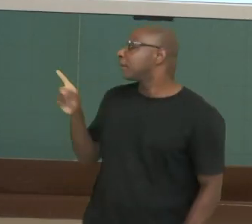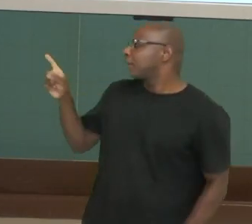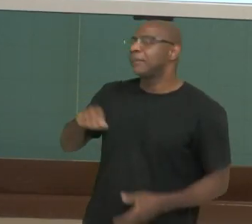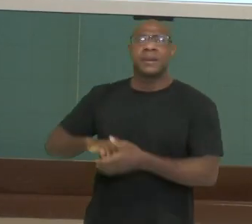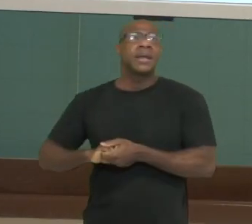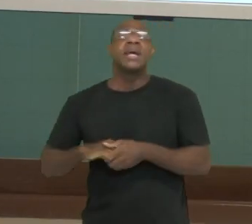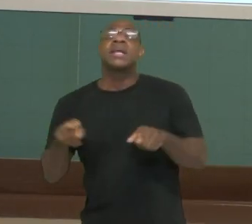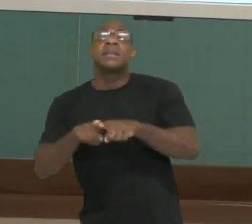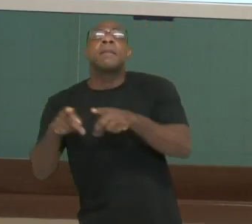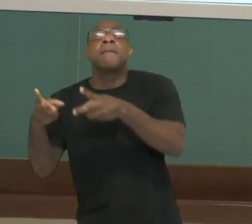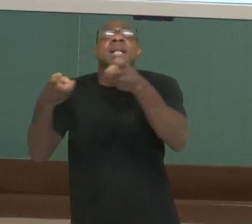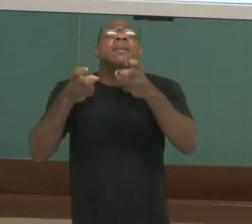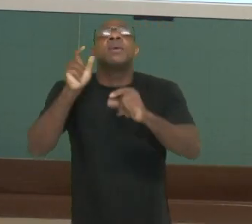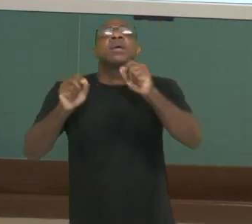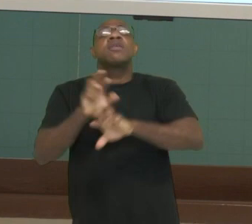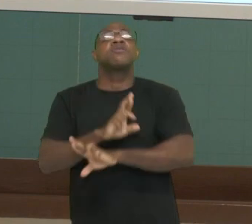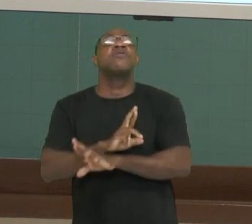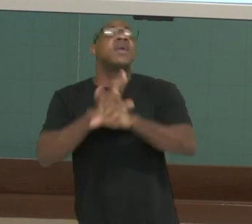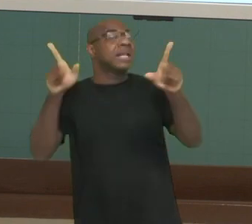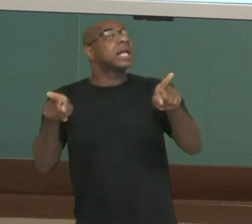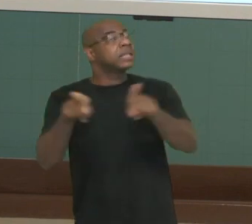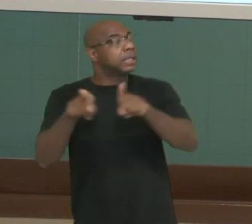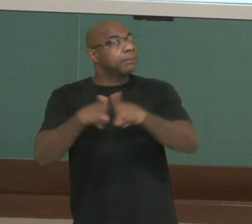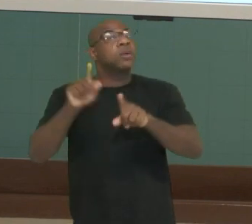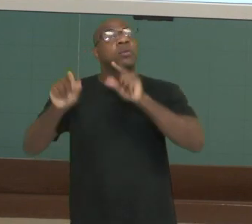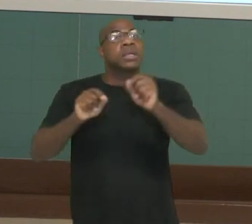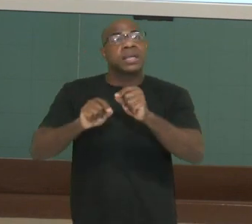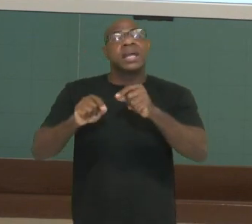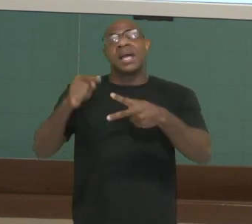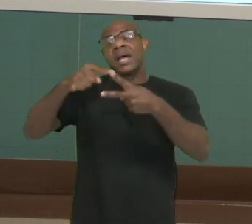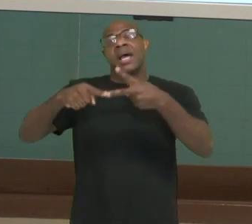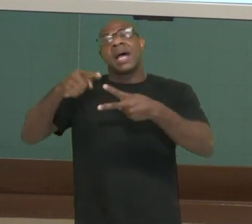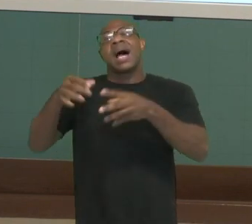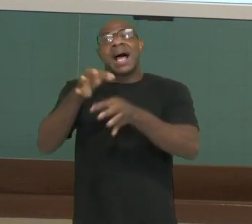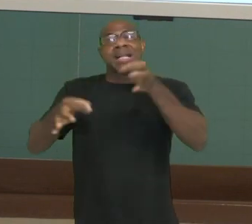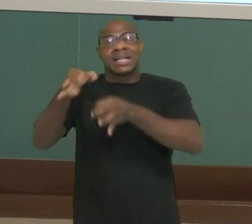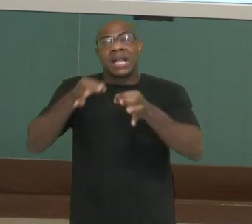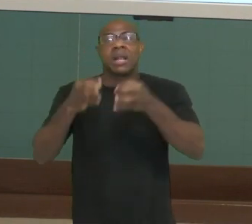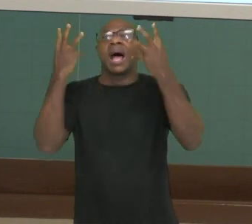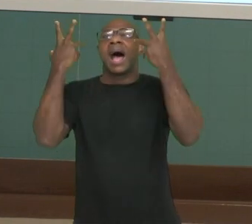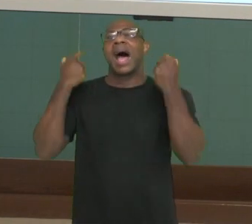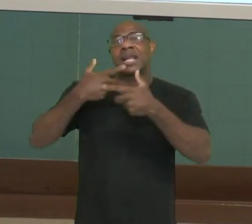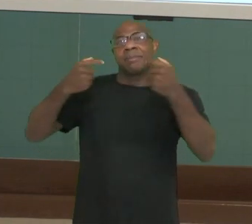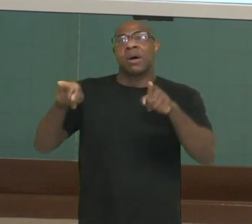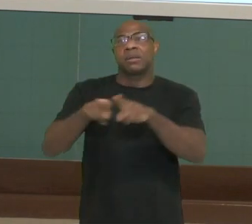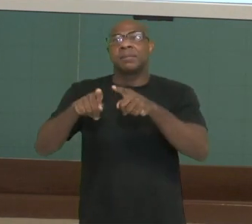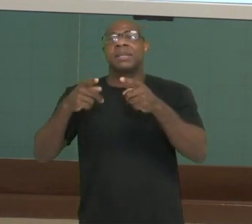vamos reconhecer e diferenciar as células eucarionte animal e vegetal.